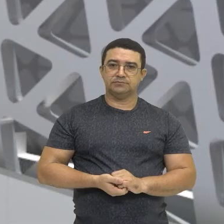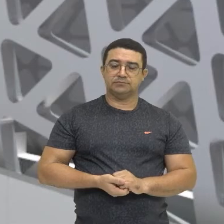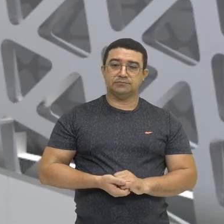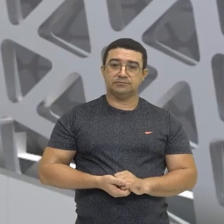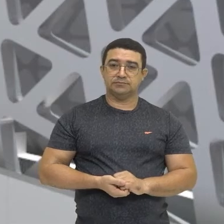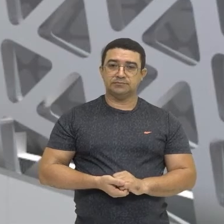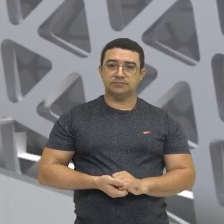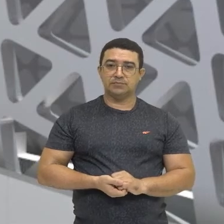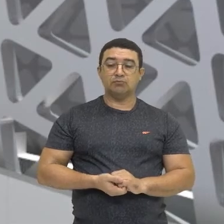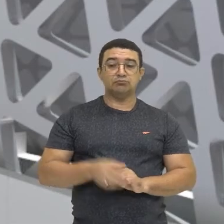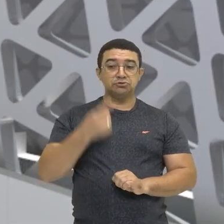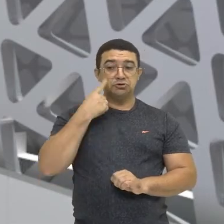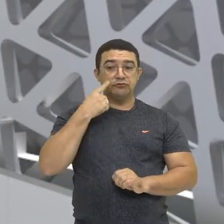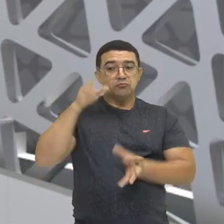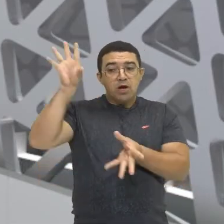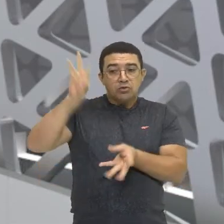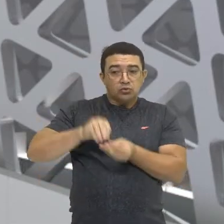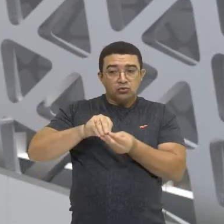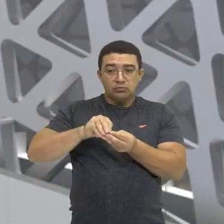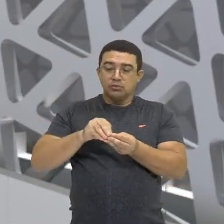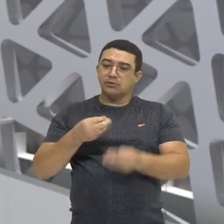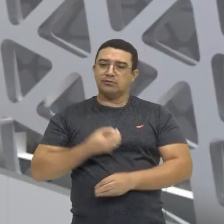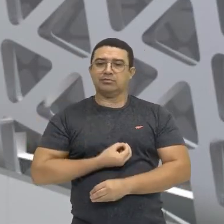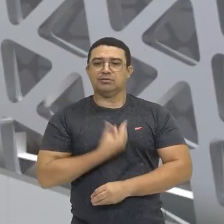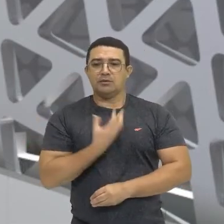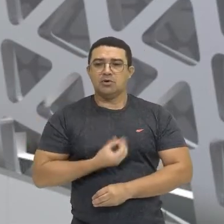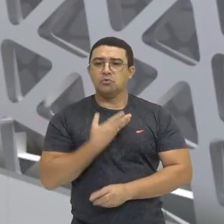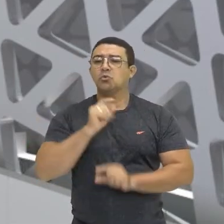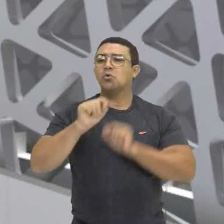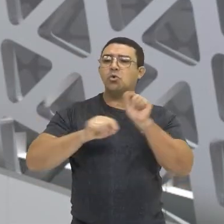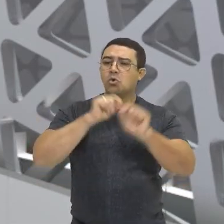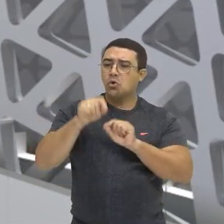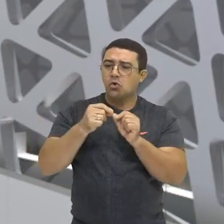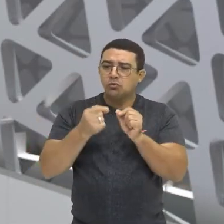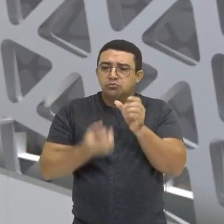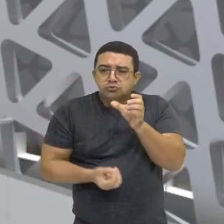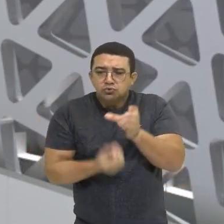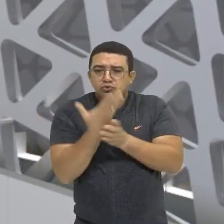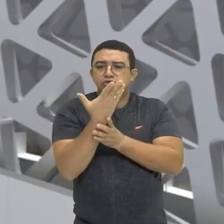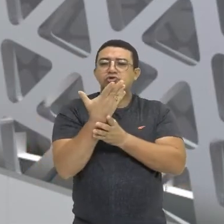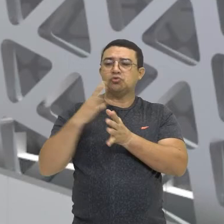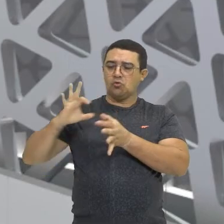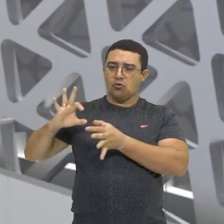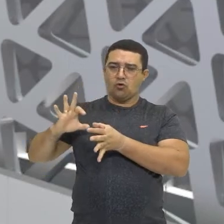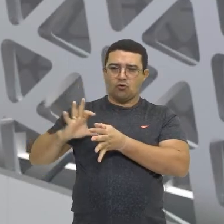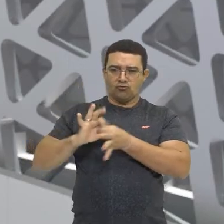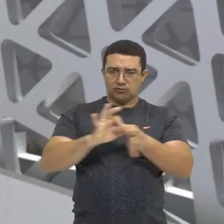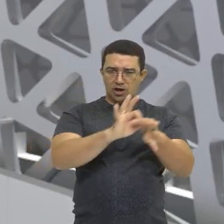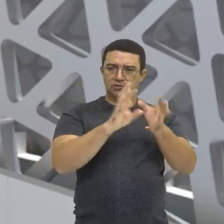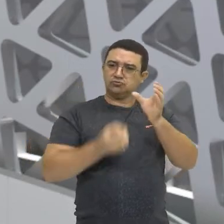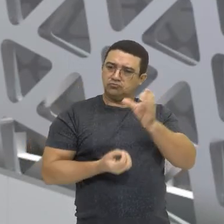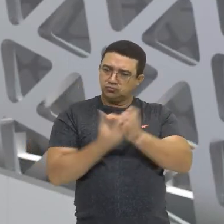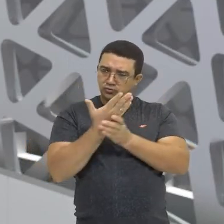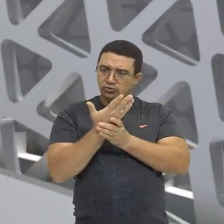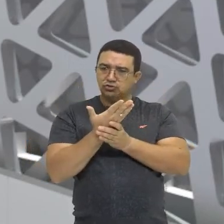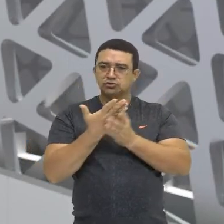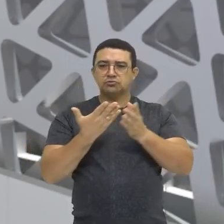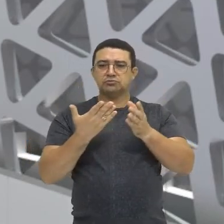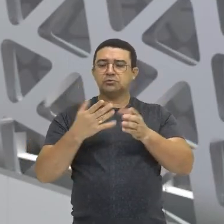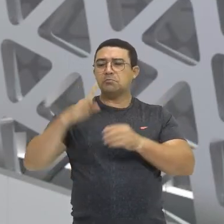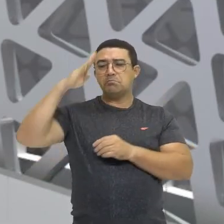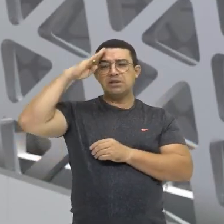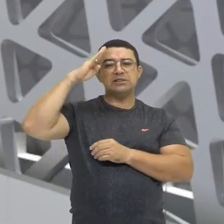panorâmica, né, do trovadorismo, de quando ele surge, o contexto em que ele surge, certo? Seus